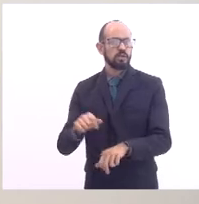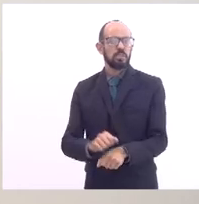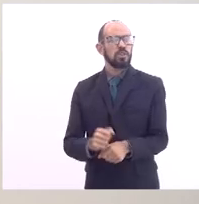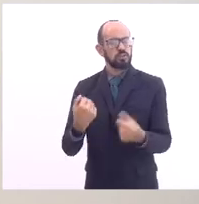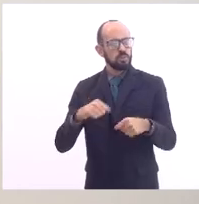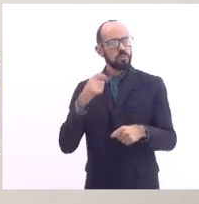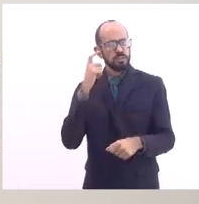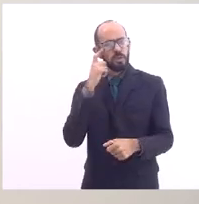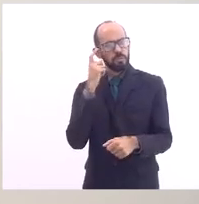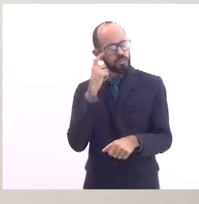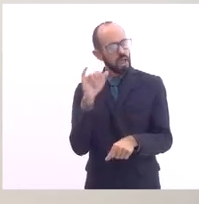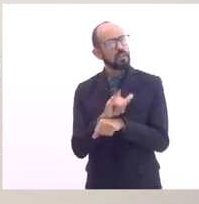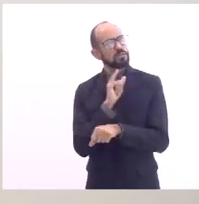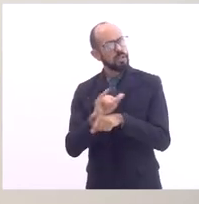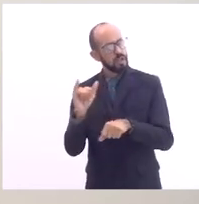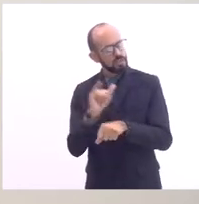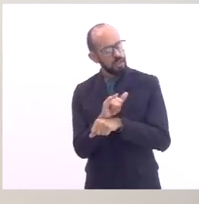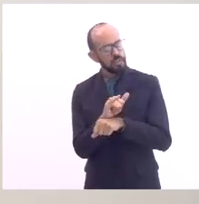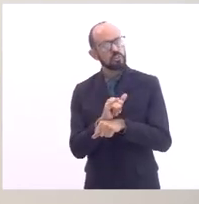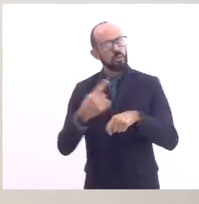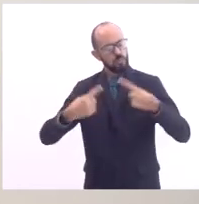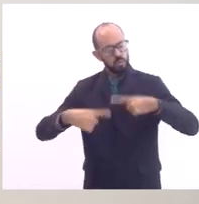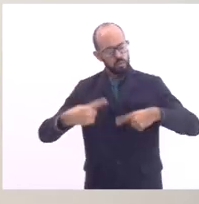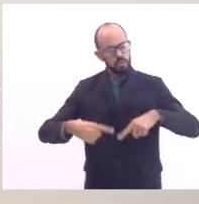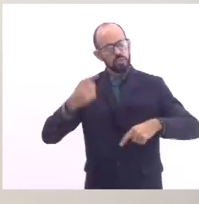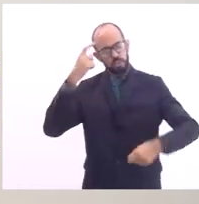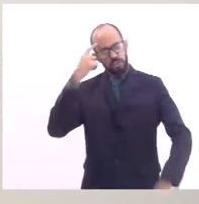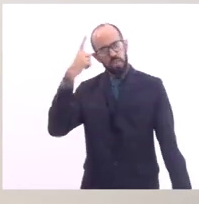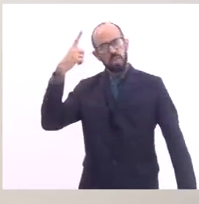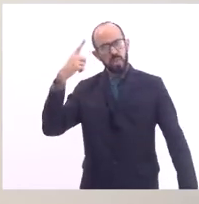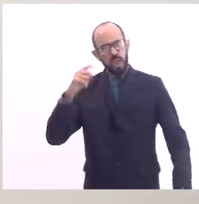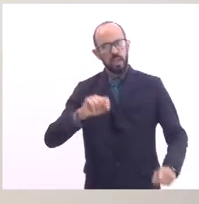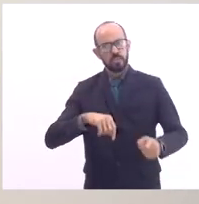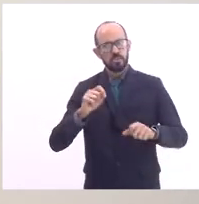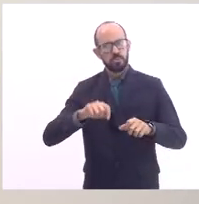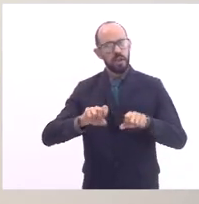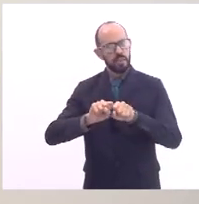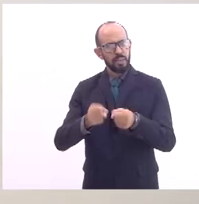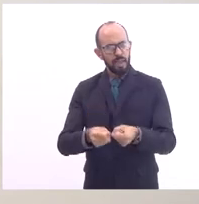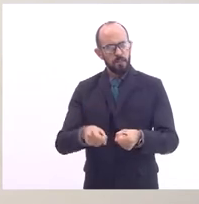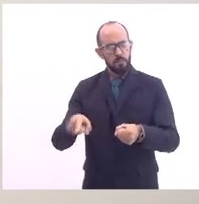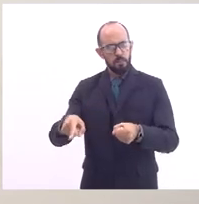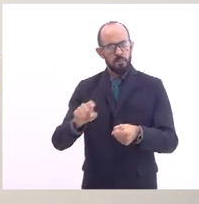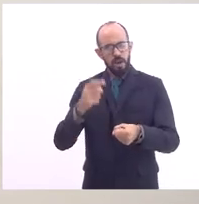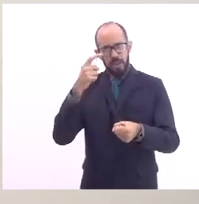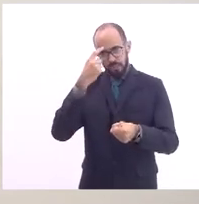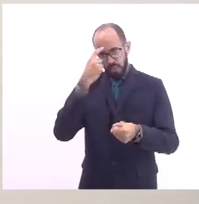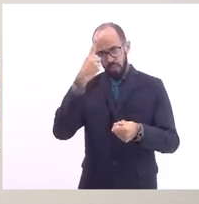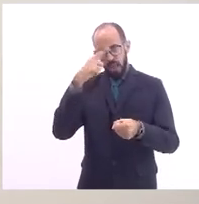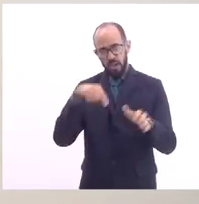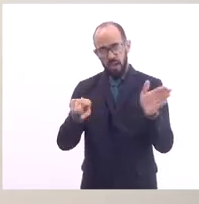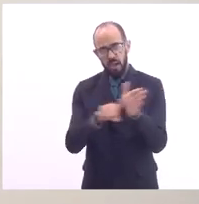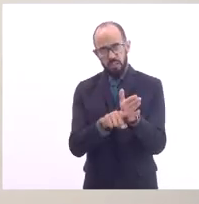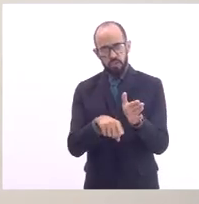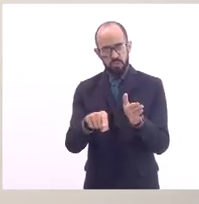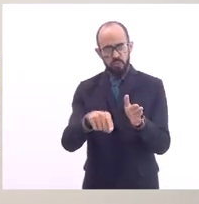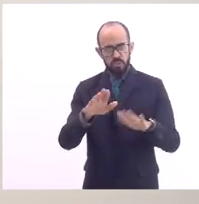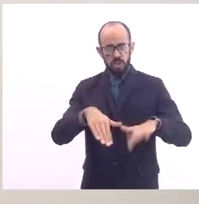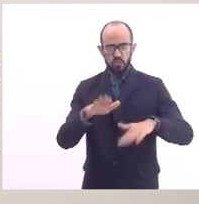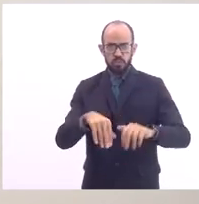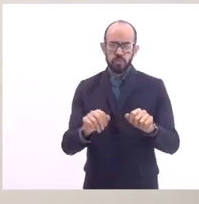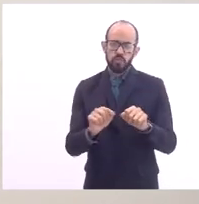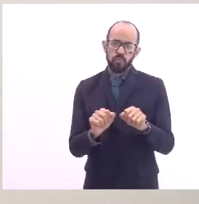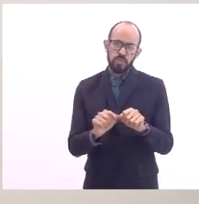pensar medidas, pensar maneiras, pensar políticas, pensar ideias para desconstruir esse quadro negativo e talvez